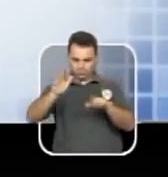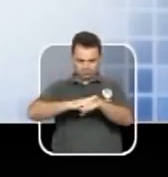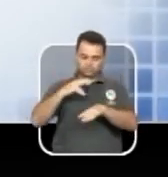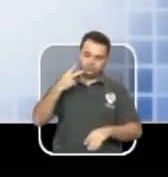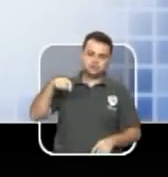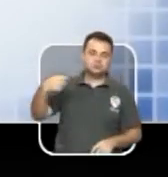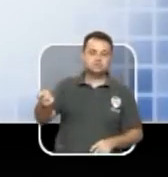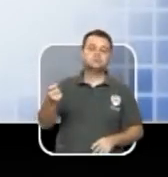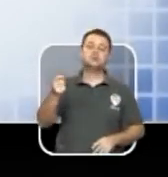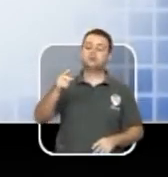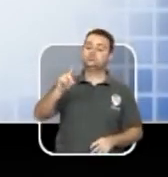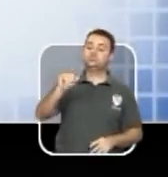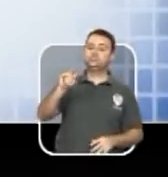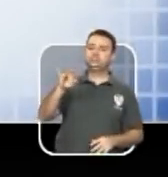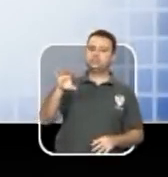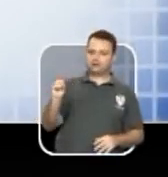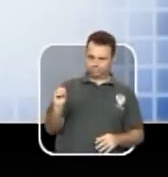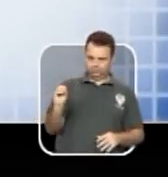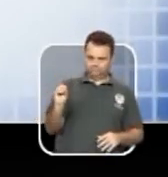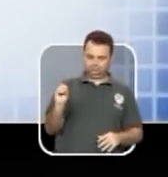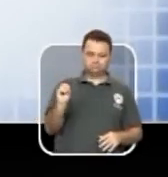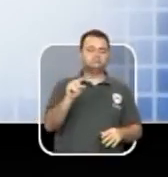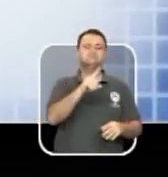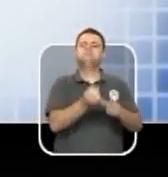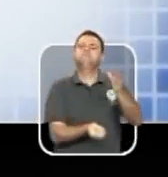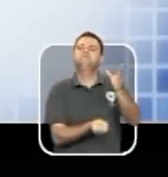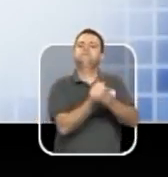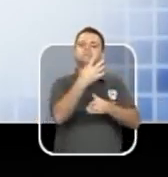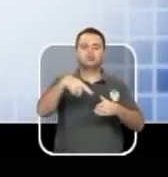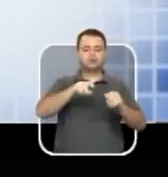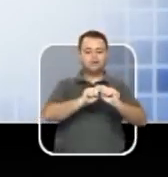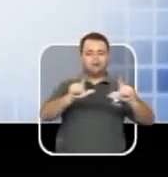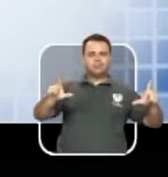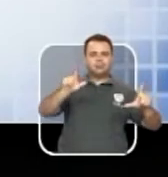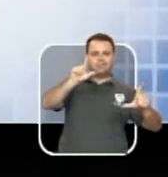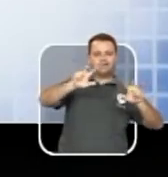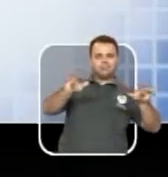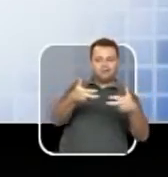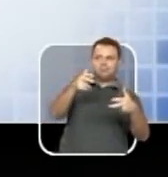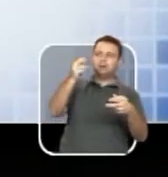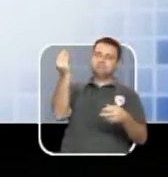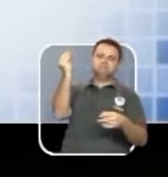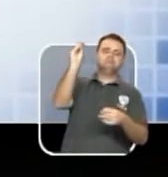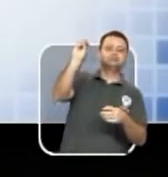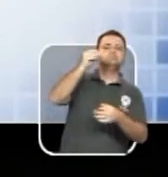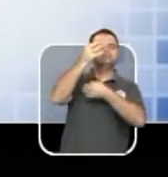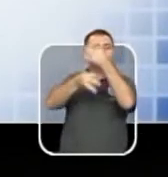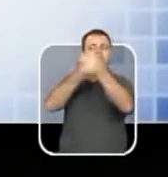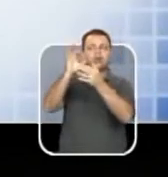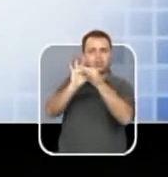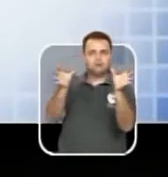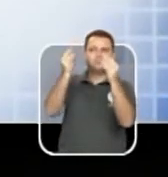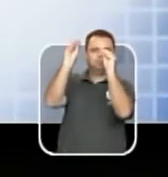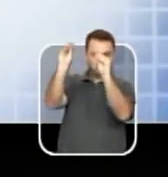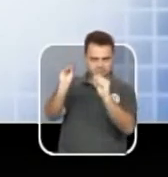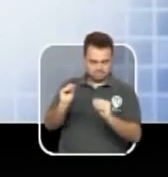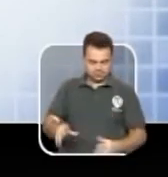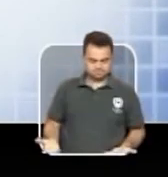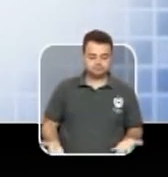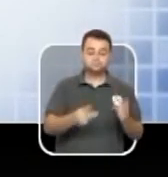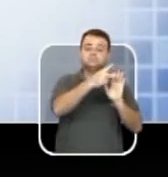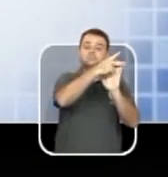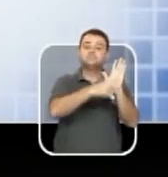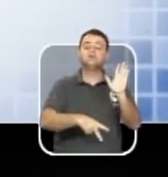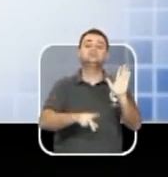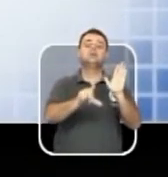do MDB, que institui a rede de ideias legislativas na Câmara Municipal. Foi rejeitado o veto ao projeto